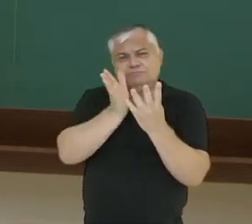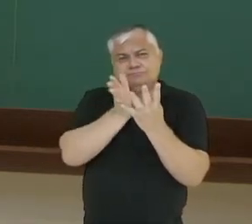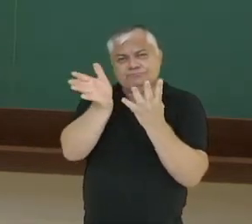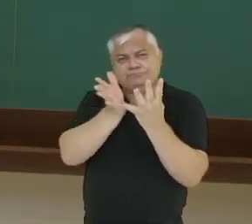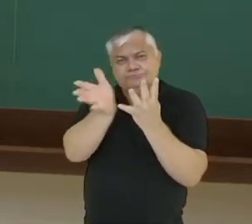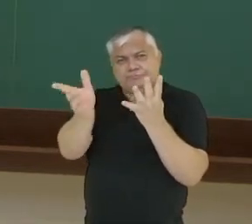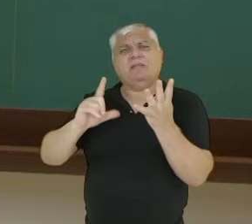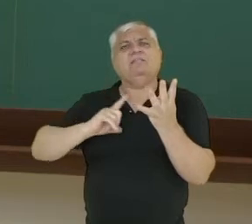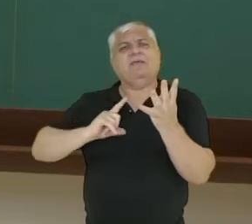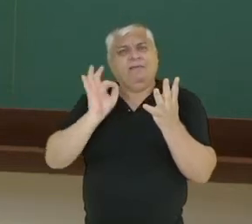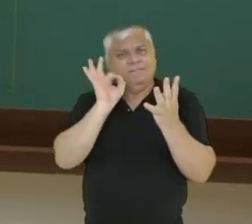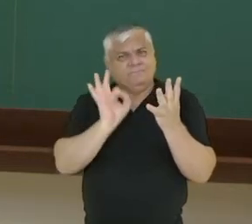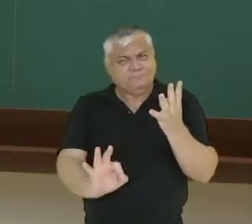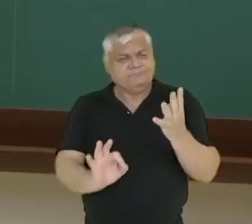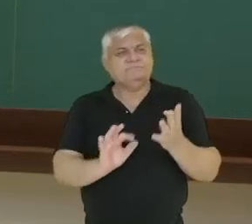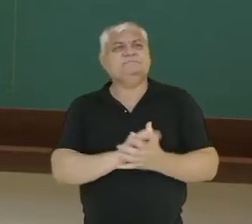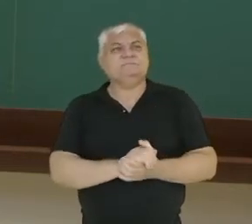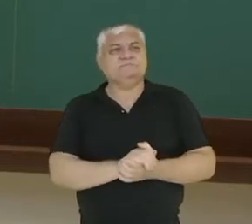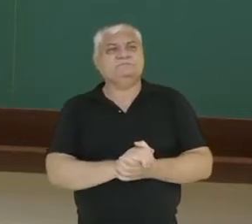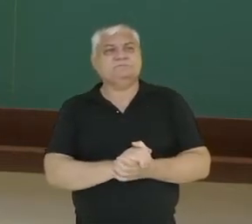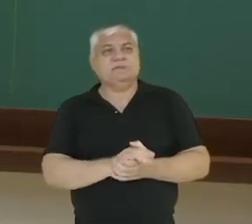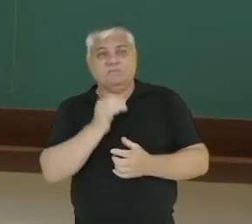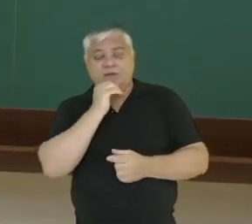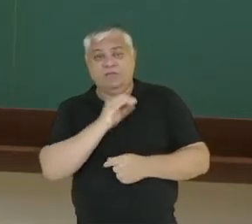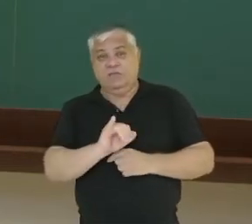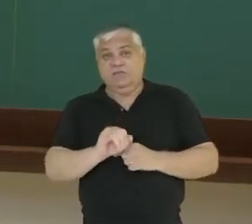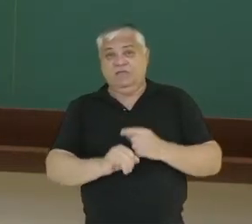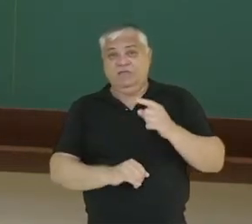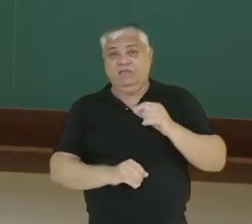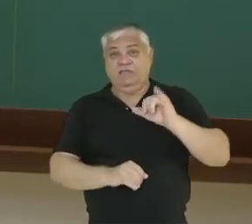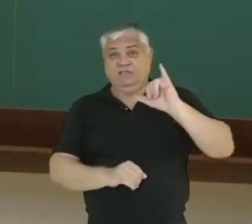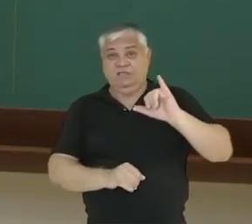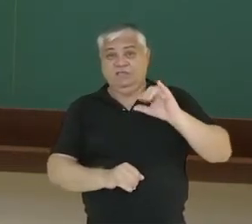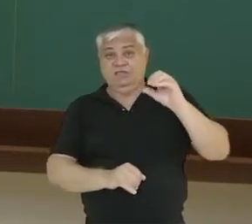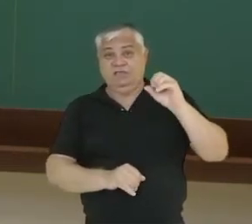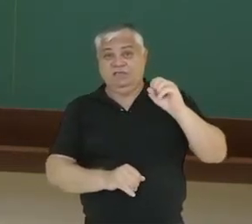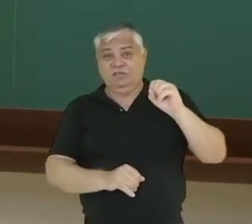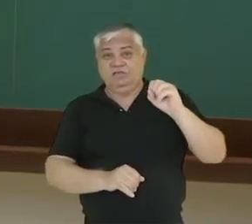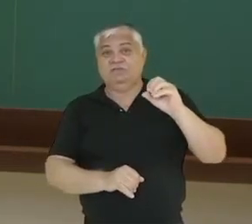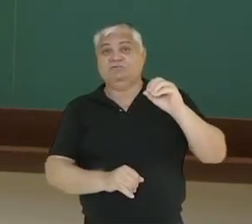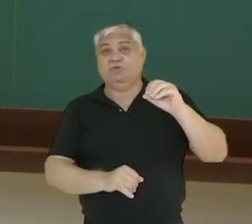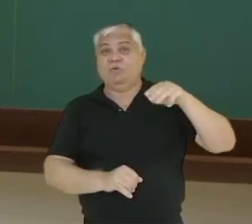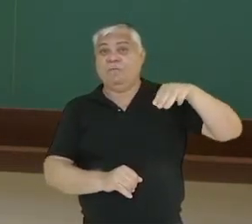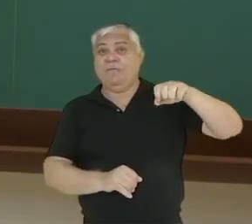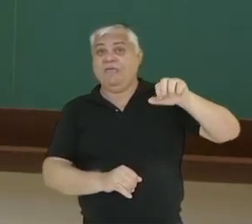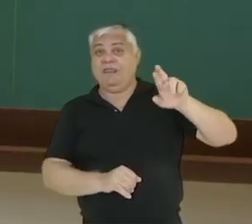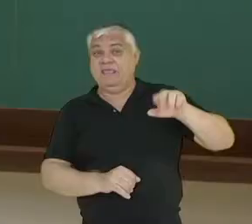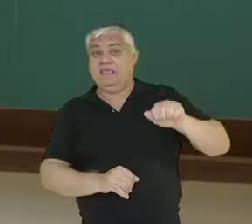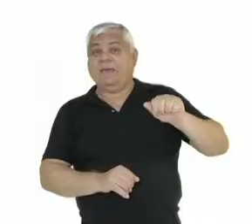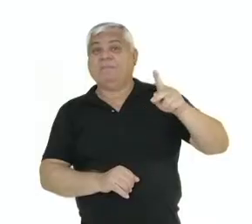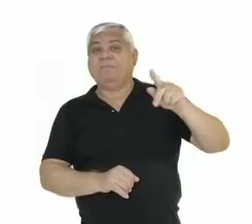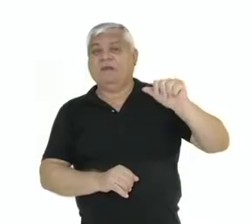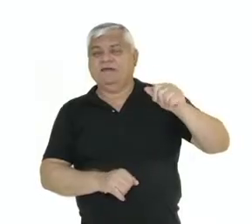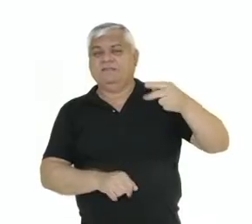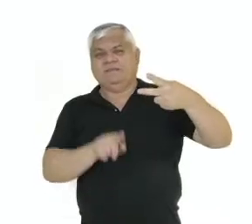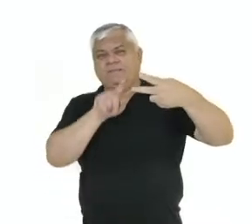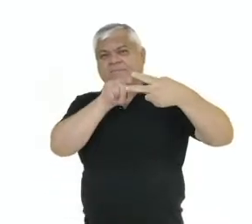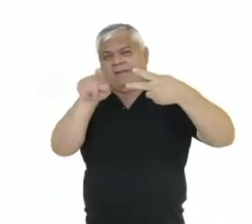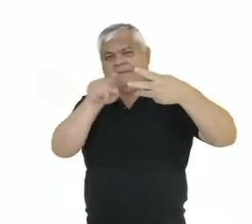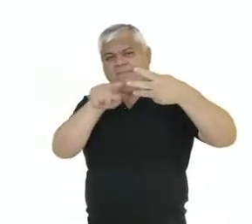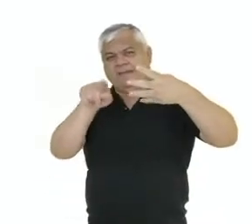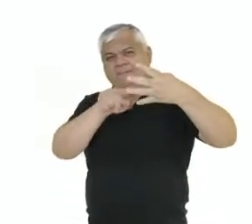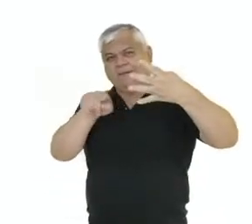isomeria. Perfeito. Olha, a isomeria plana ou constitucional, ela tem essa